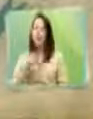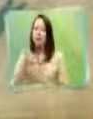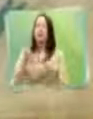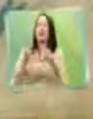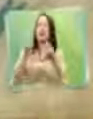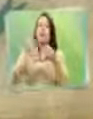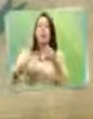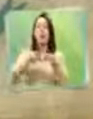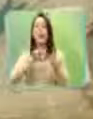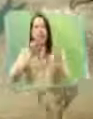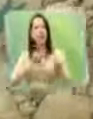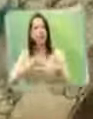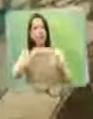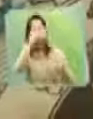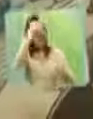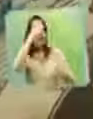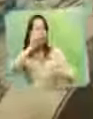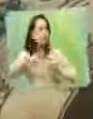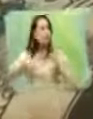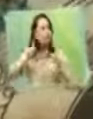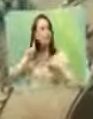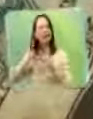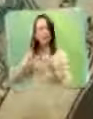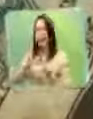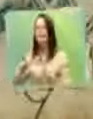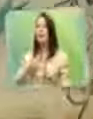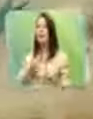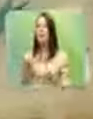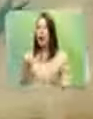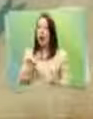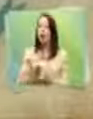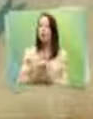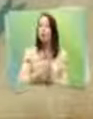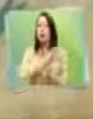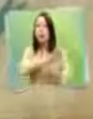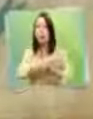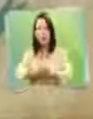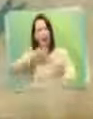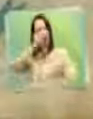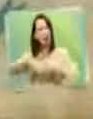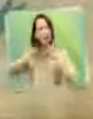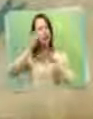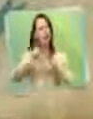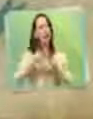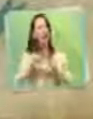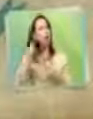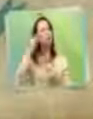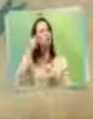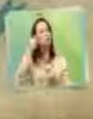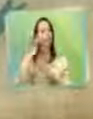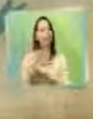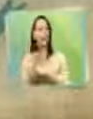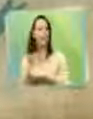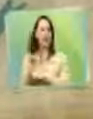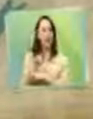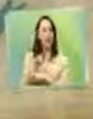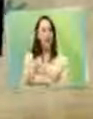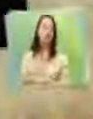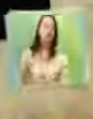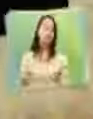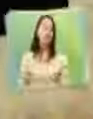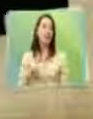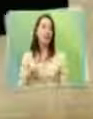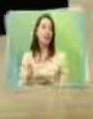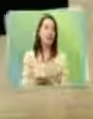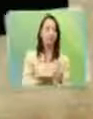e manipulações das oligarquias. Para se manterem no poder, lançaram mão de uma série de estratégias.